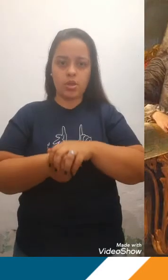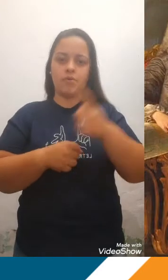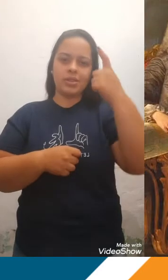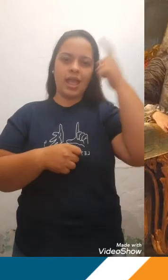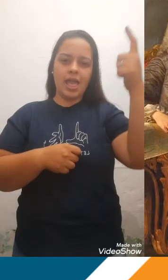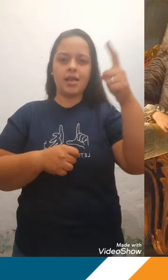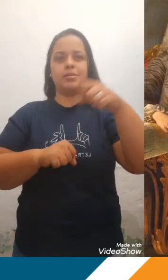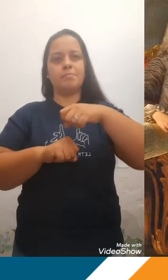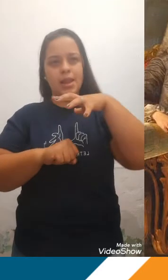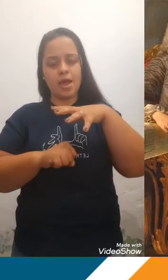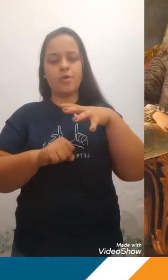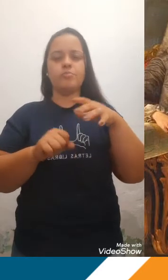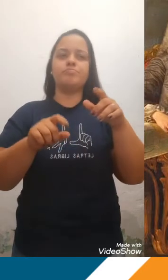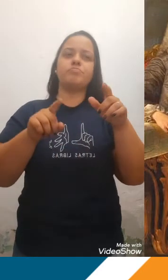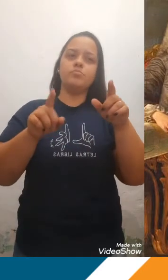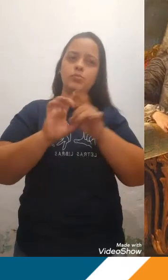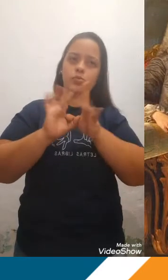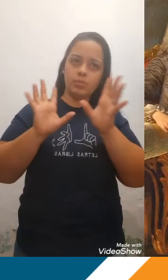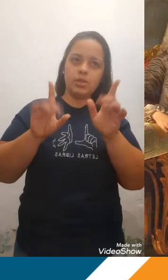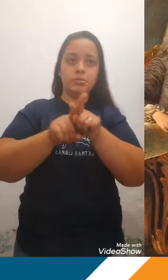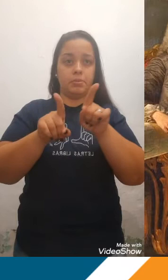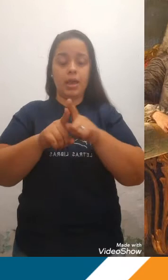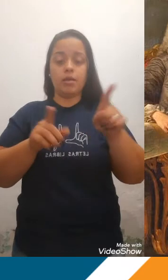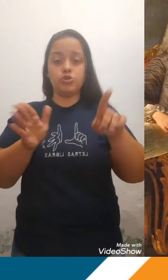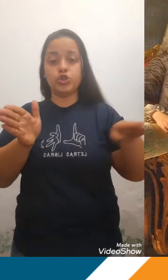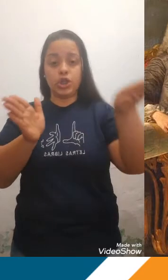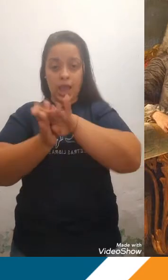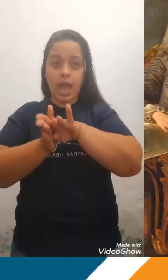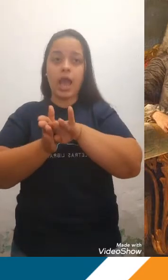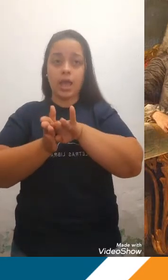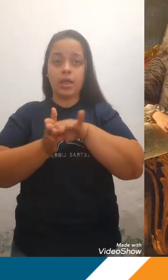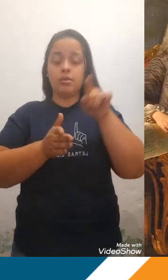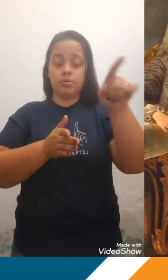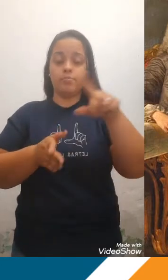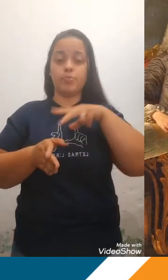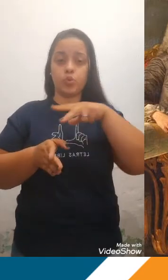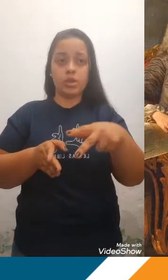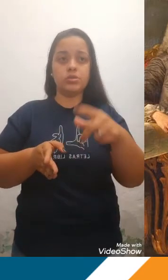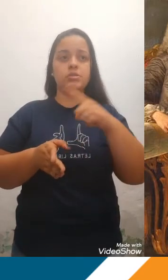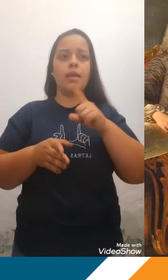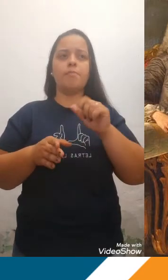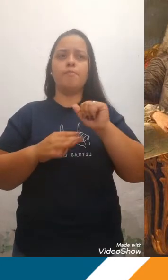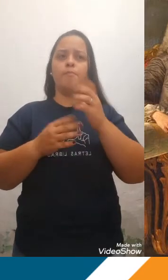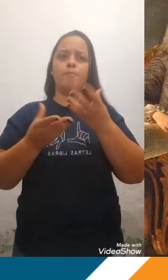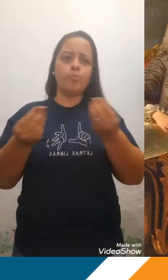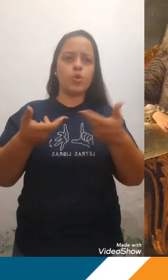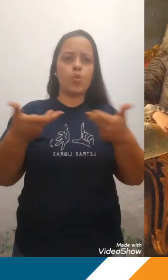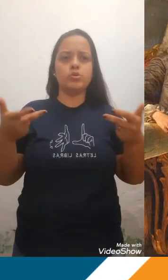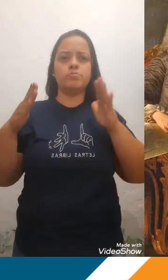à ideologia liberal e iluminista, ao chegar à corte portuguesa, esta traça contornos bem